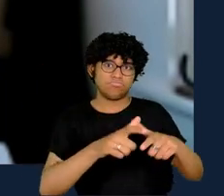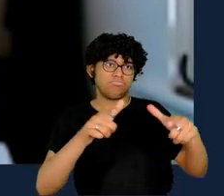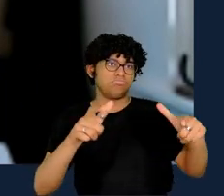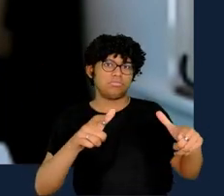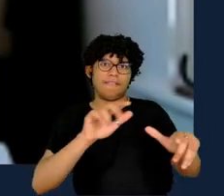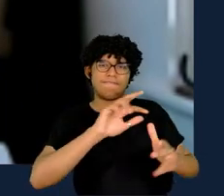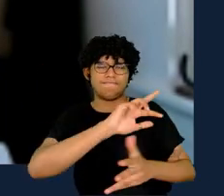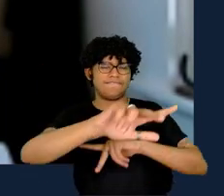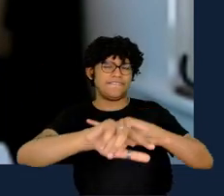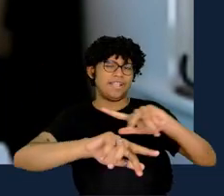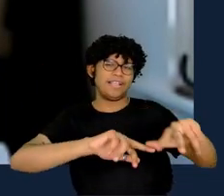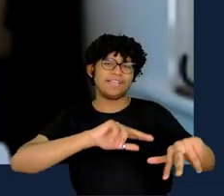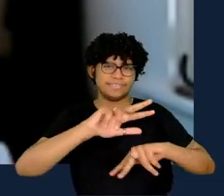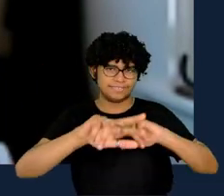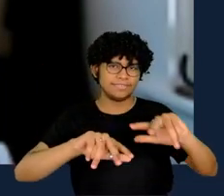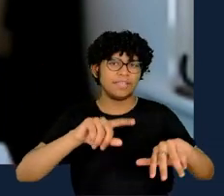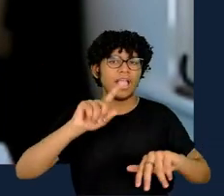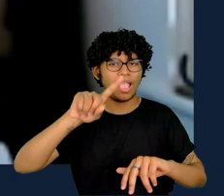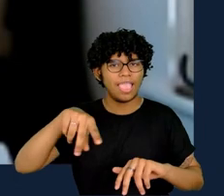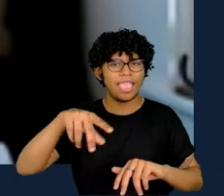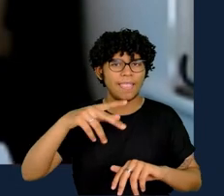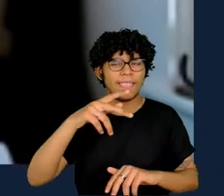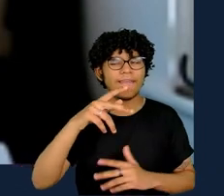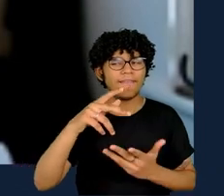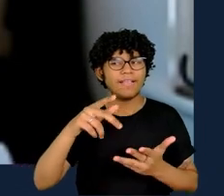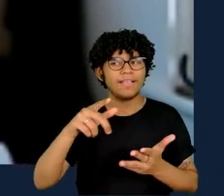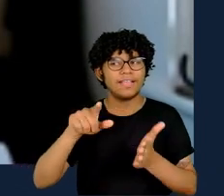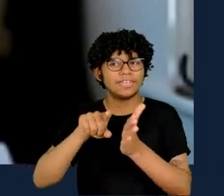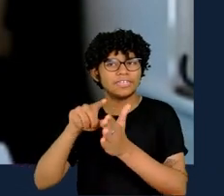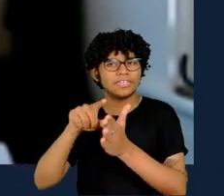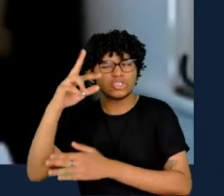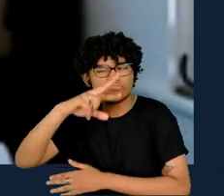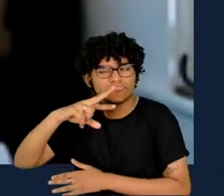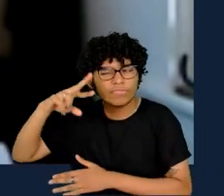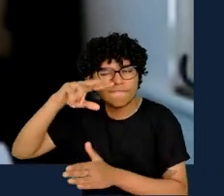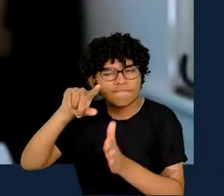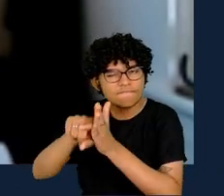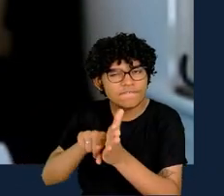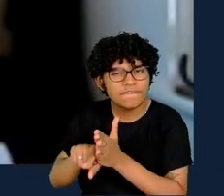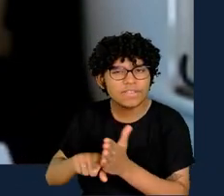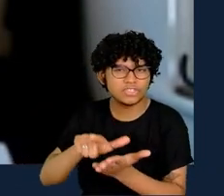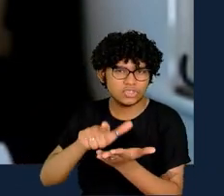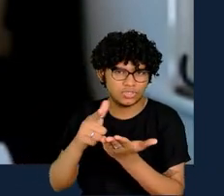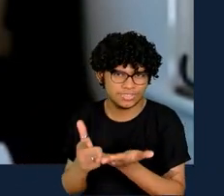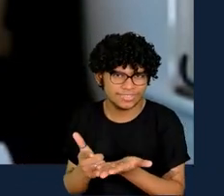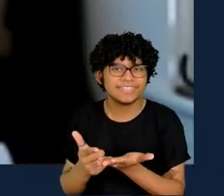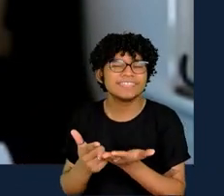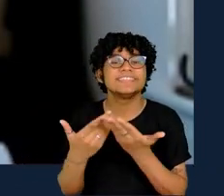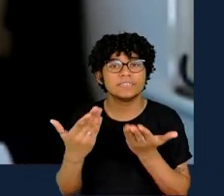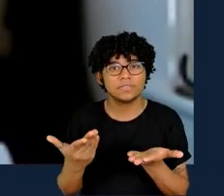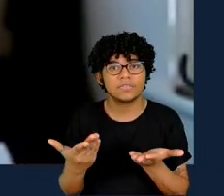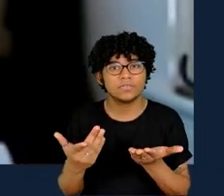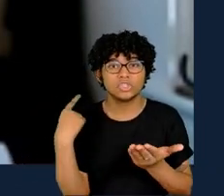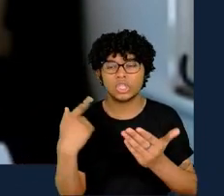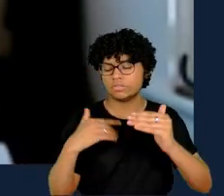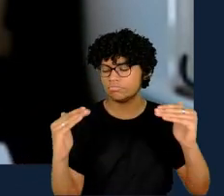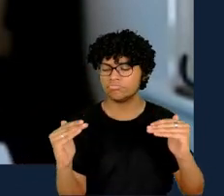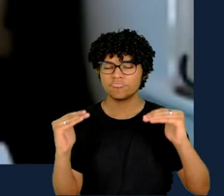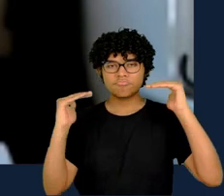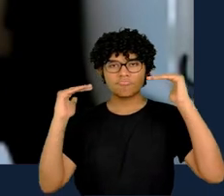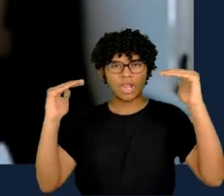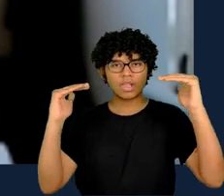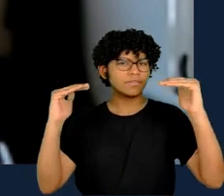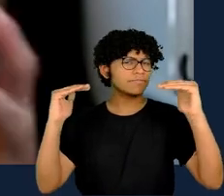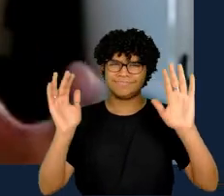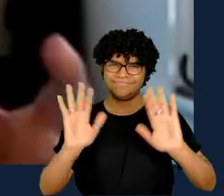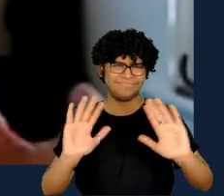do jornalismo investigativo. Então, eu acho que nós não estamos acima na hierarquia de nada